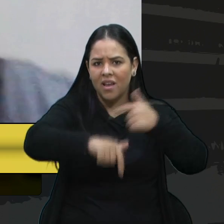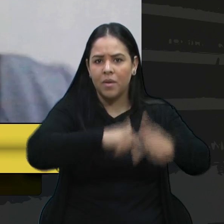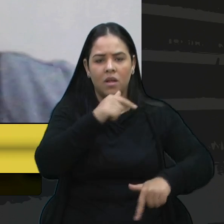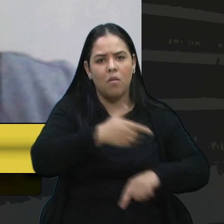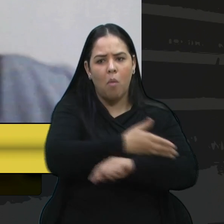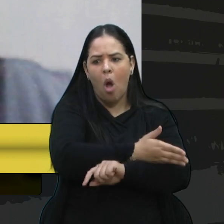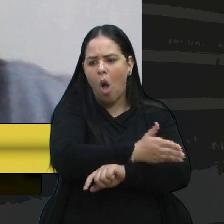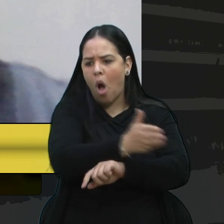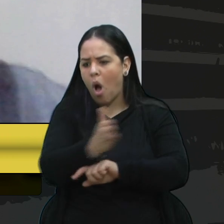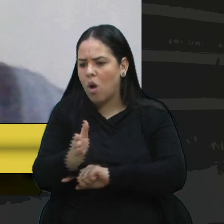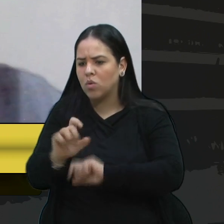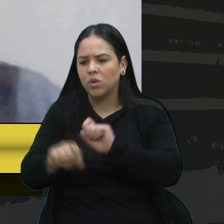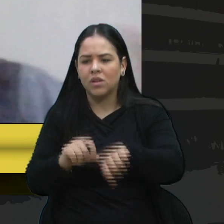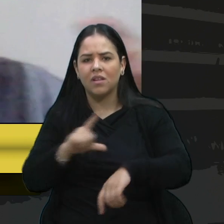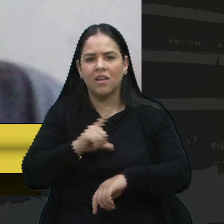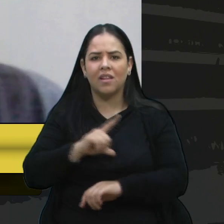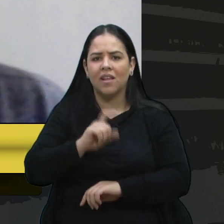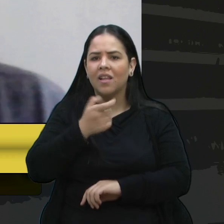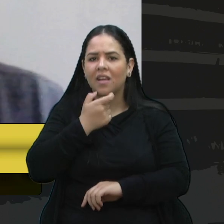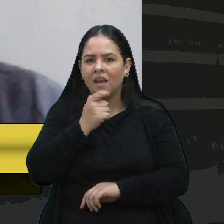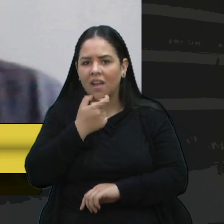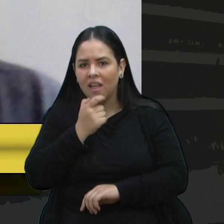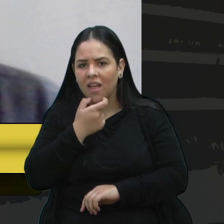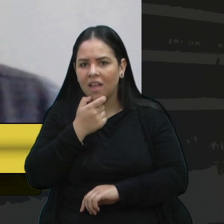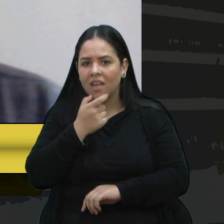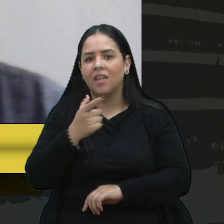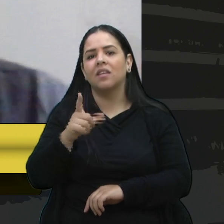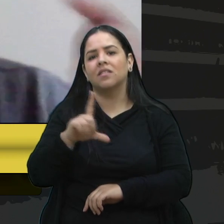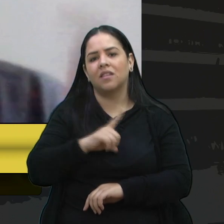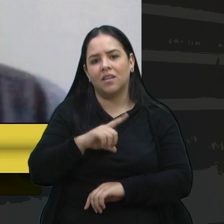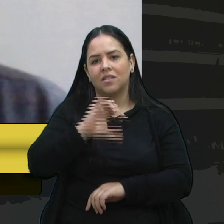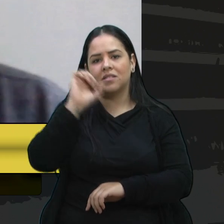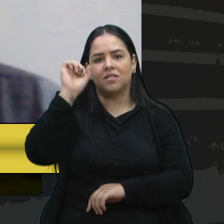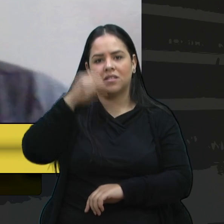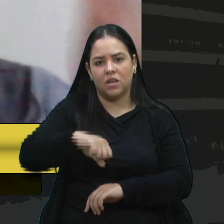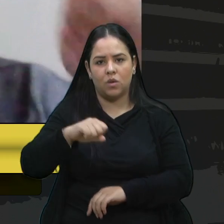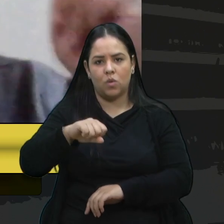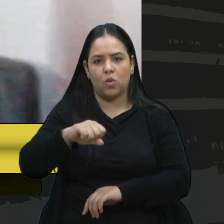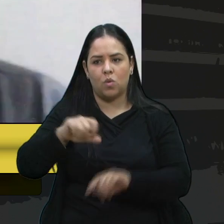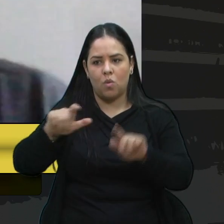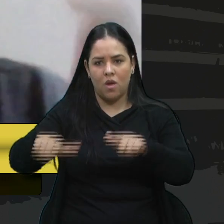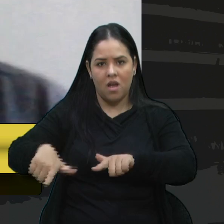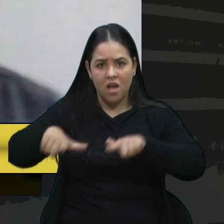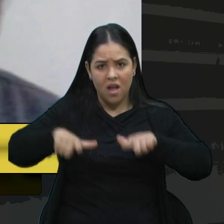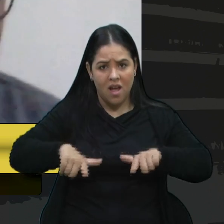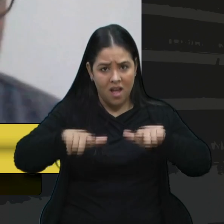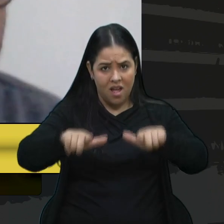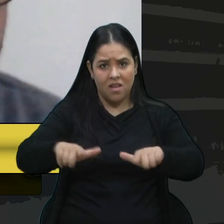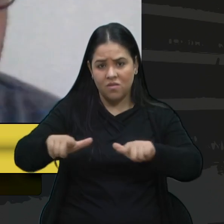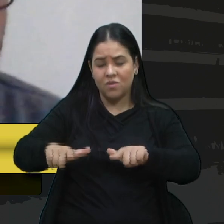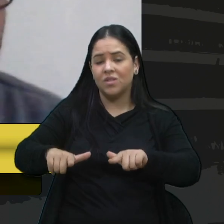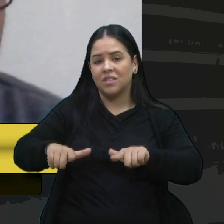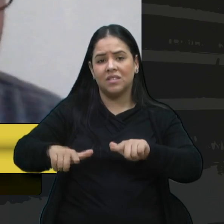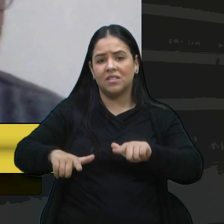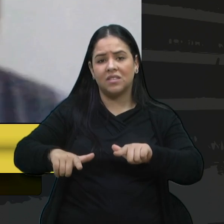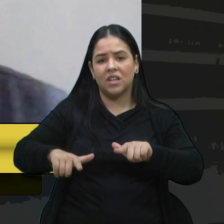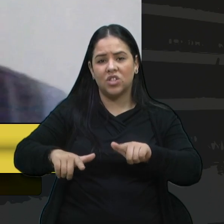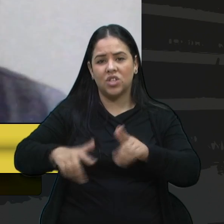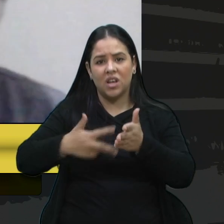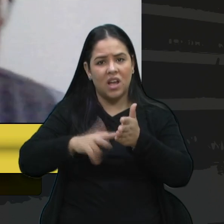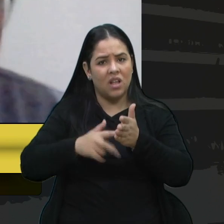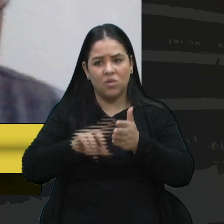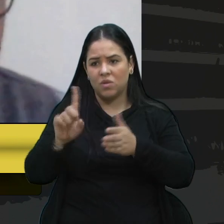tínhamos na Inglaterra e o que nós, infelizmente, ainda temos em lugares que não, o sindicato não atua efetivamente. Então é